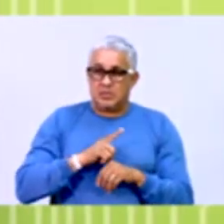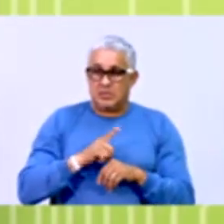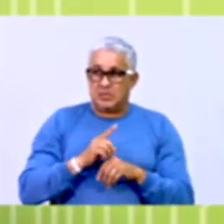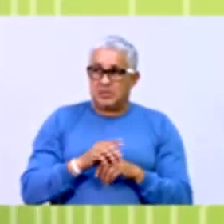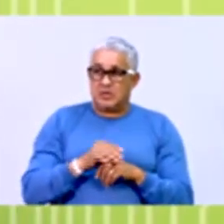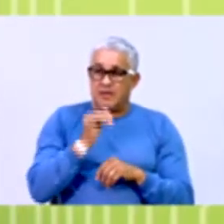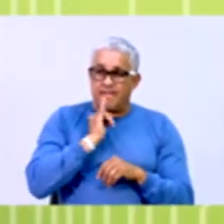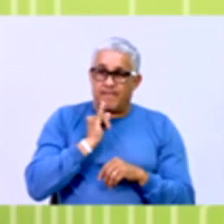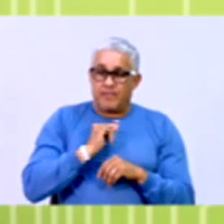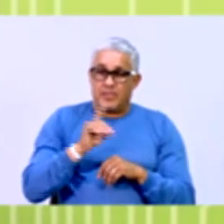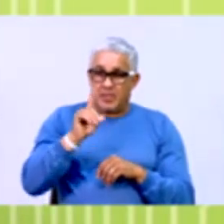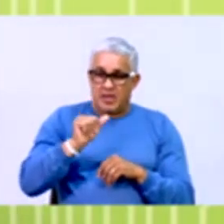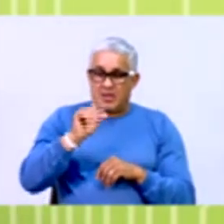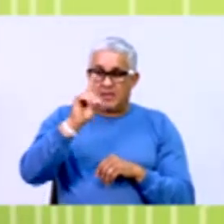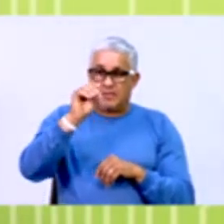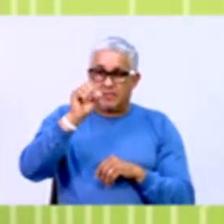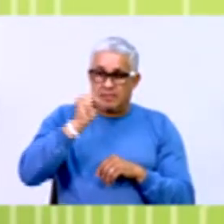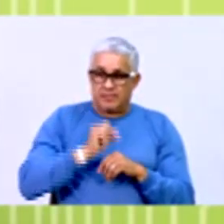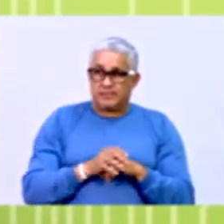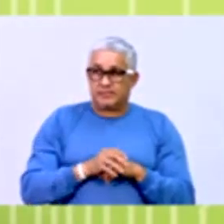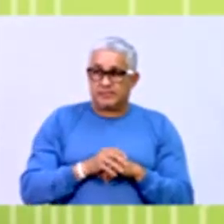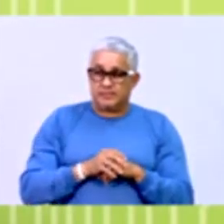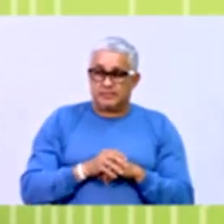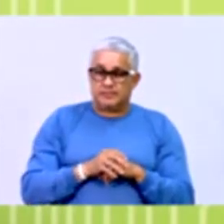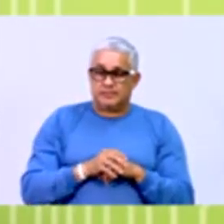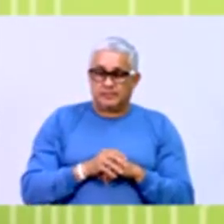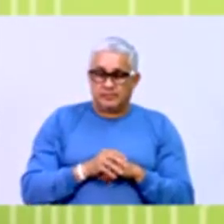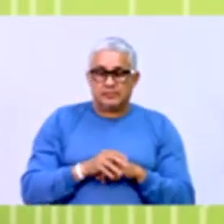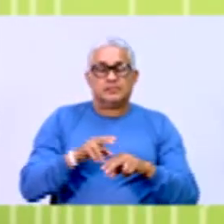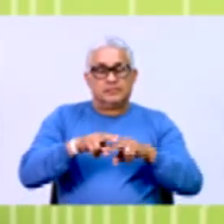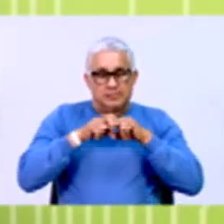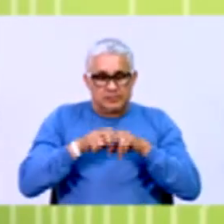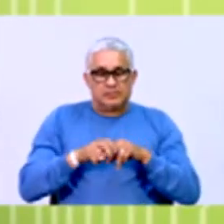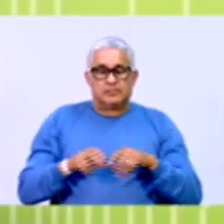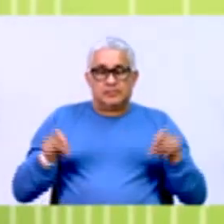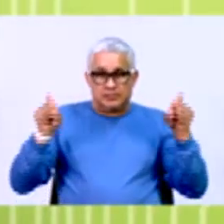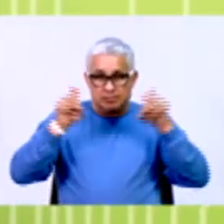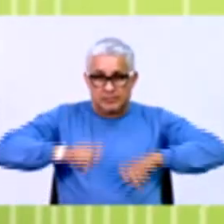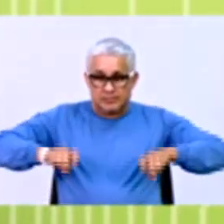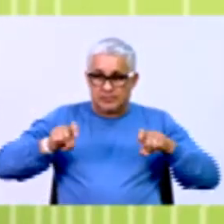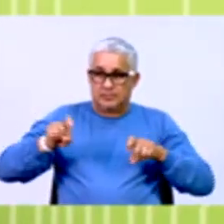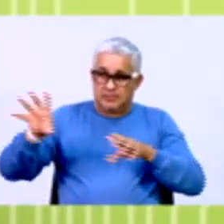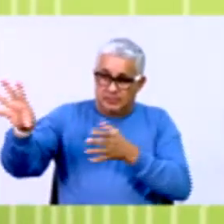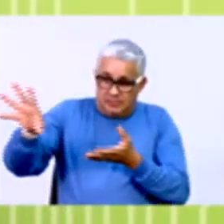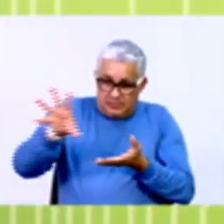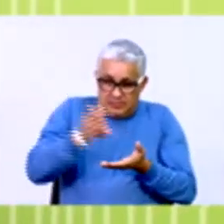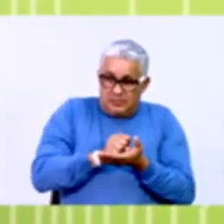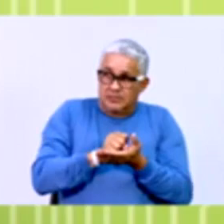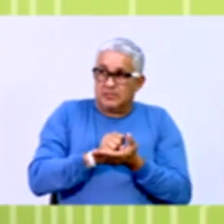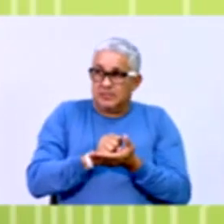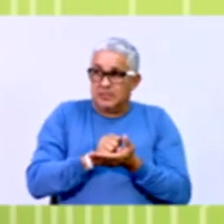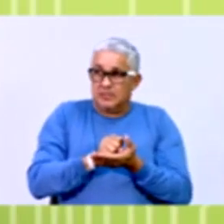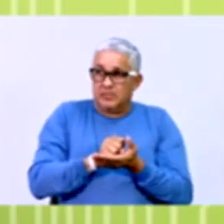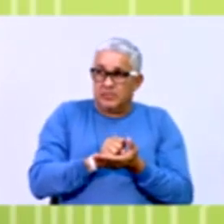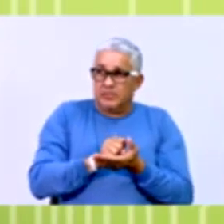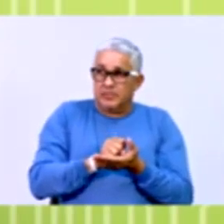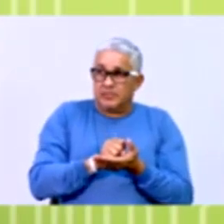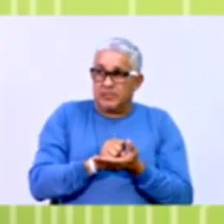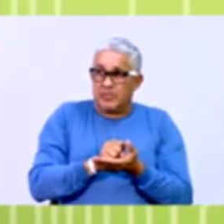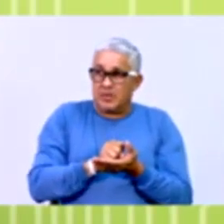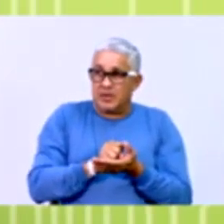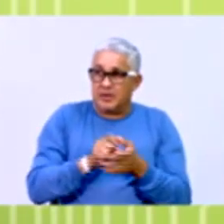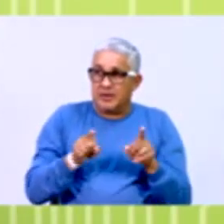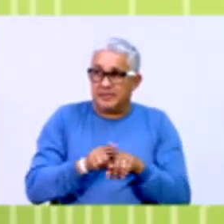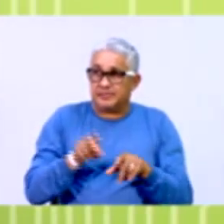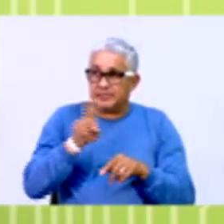pegar aquela massa de dados e com o computador, vai pegar esses dados e trazer uma série de indicadores que vão ser